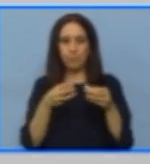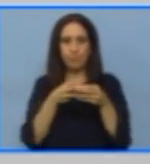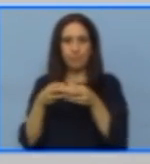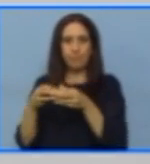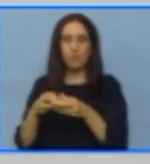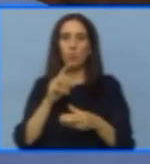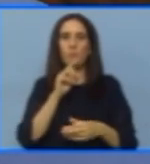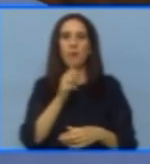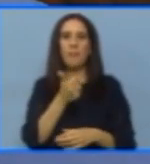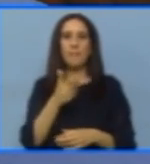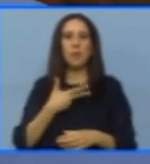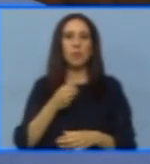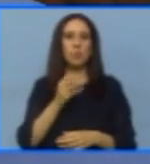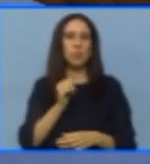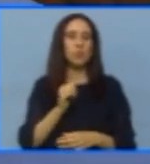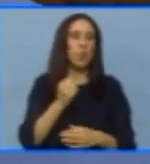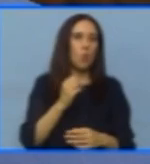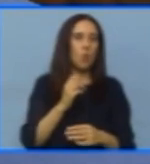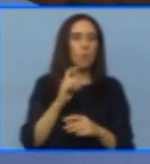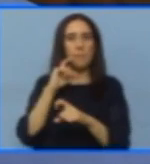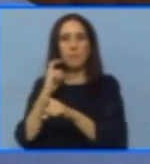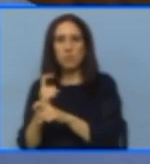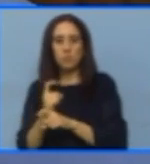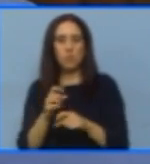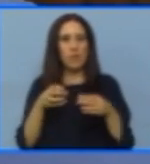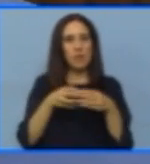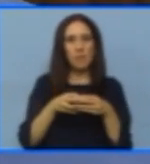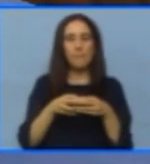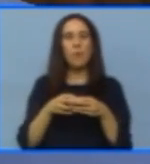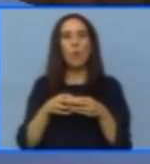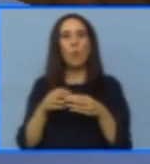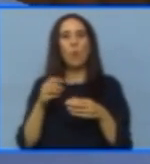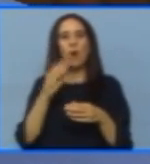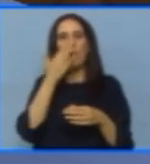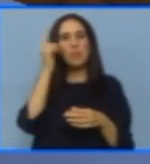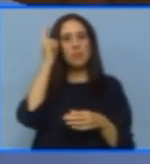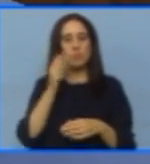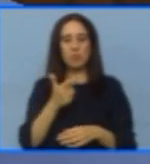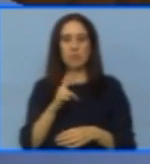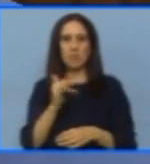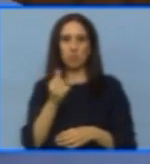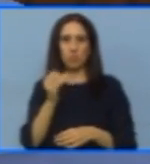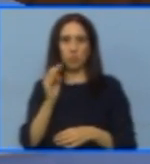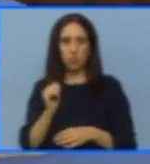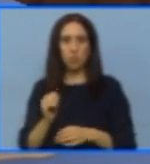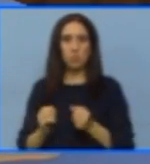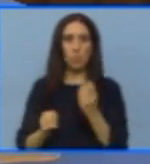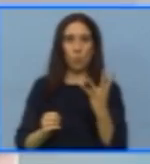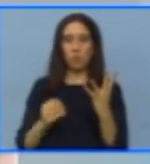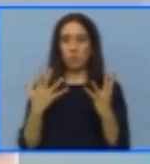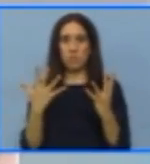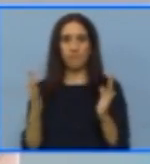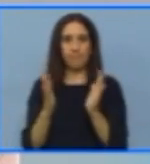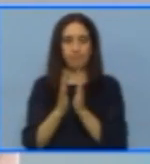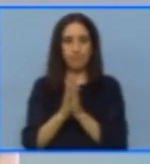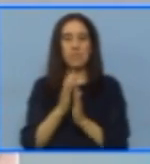chamam bandos, ou patrulhas, ou equipas, ou tribos, e que, por sua vez, 4 ou 5 se agrupam, e já estamos a falar